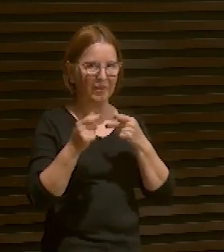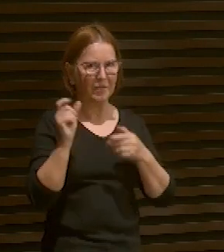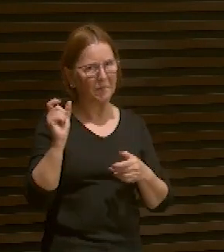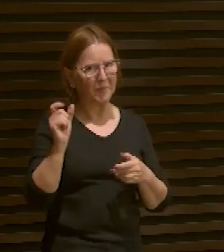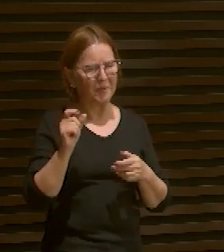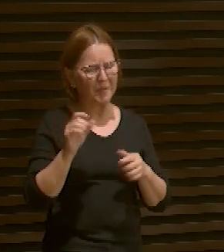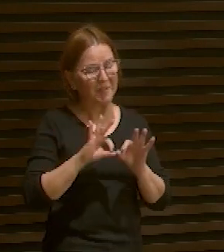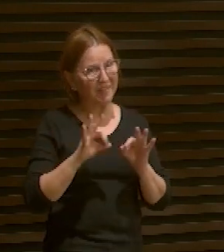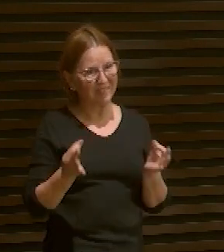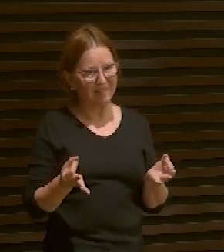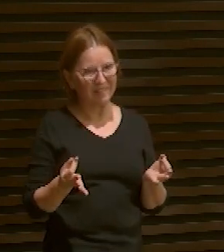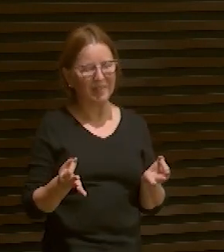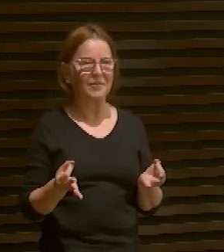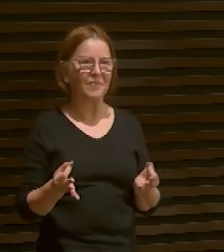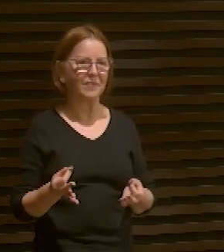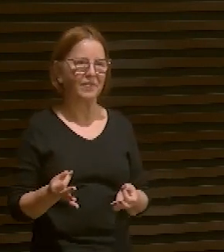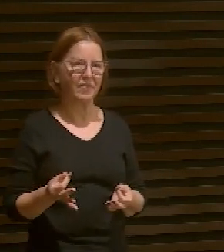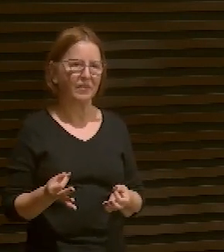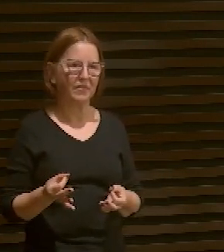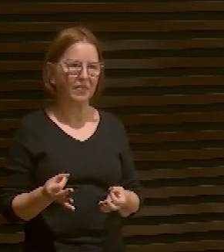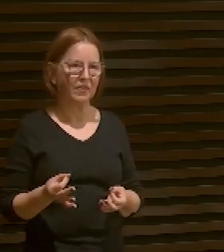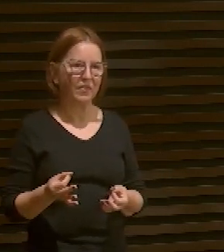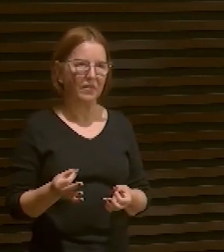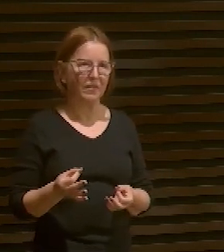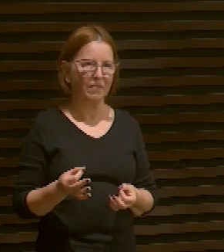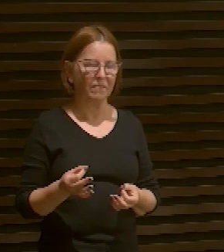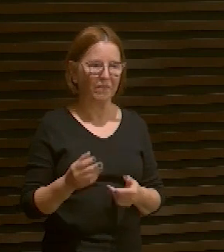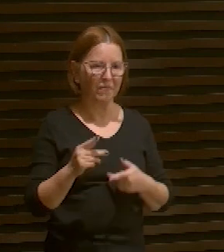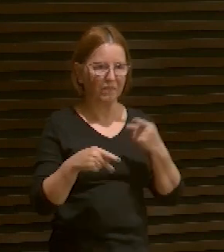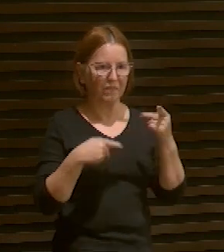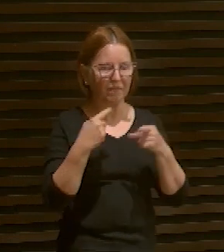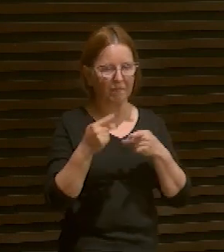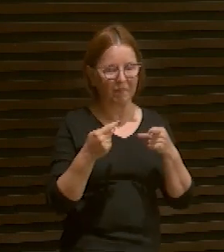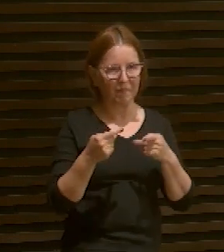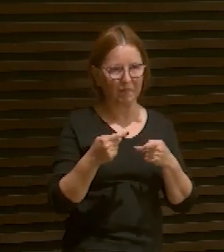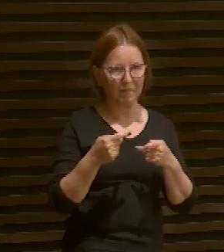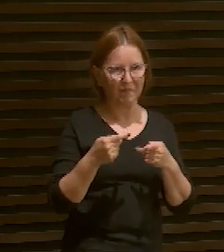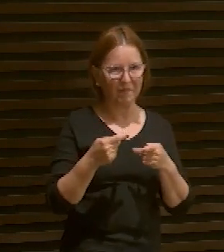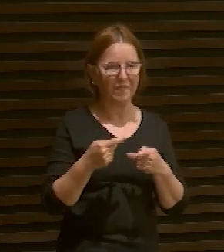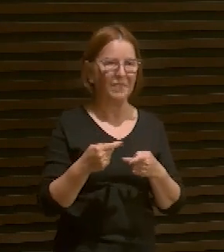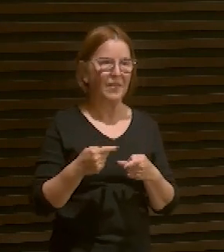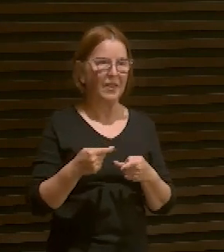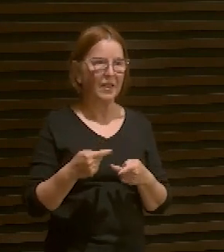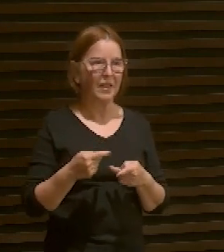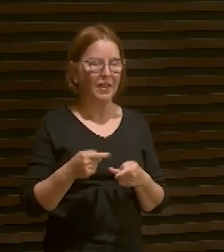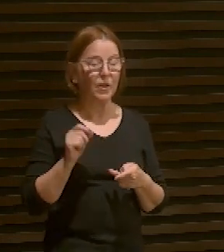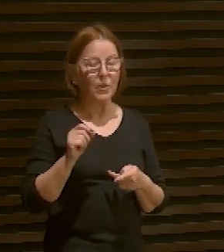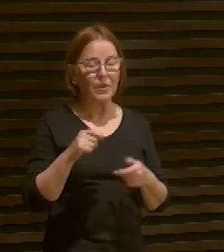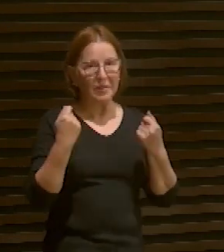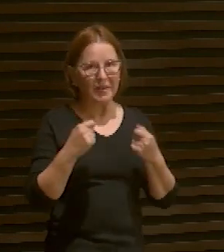simples. Nós vamos falar de um requisito essencial para um novo nascimento, para a salvação em